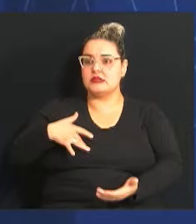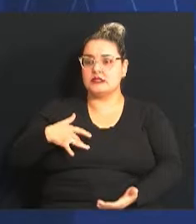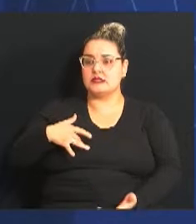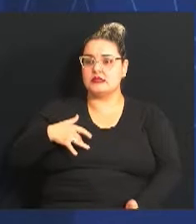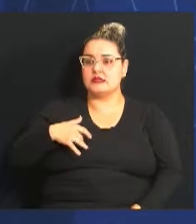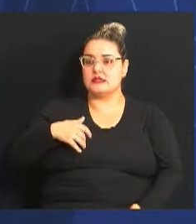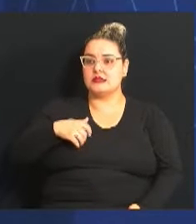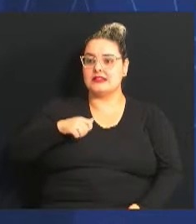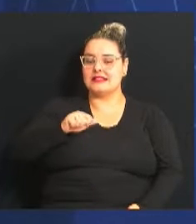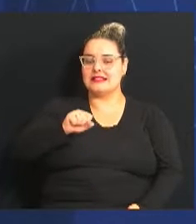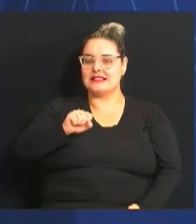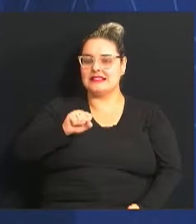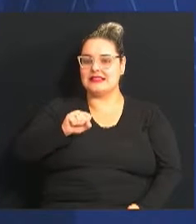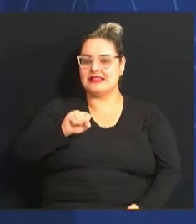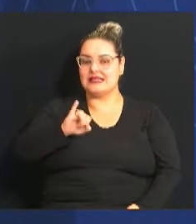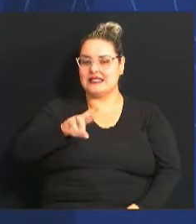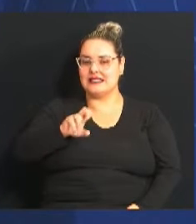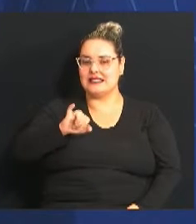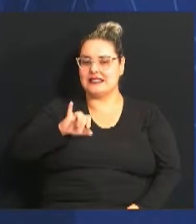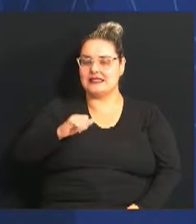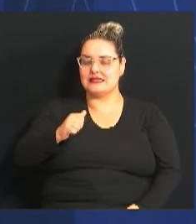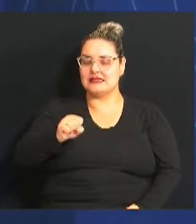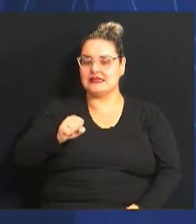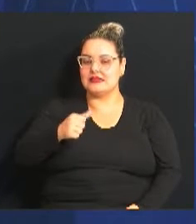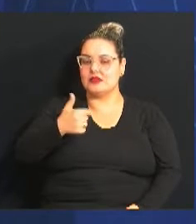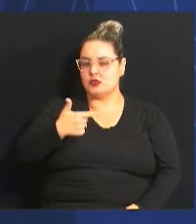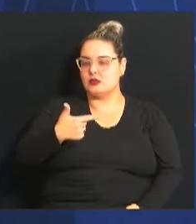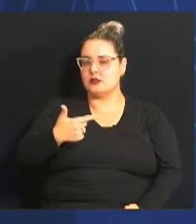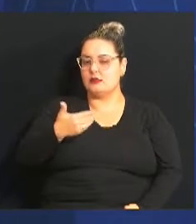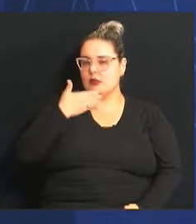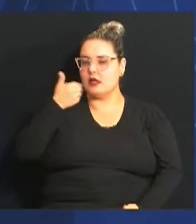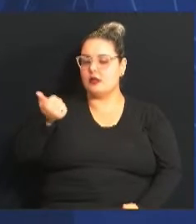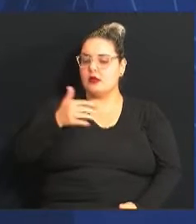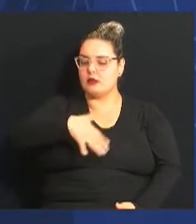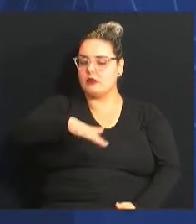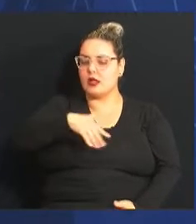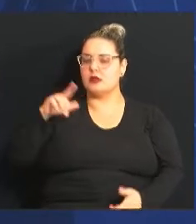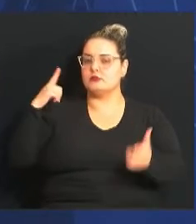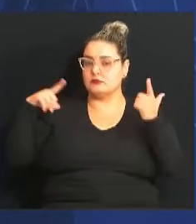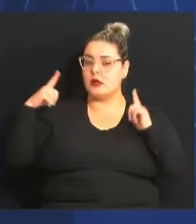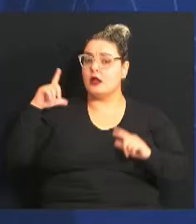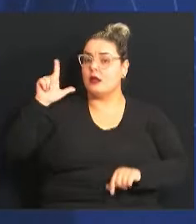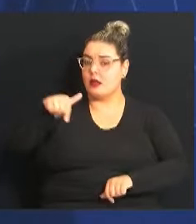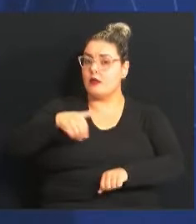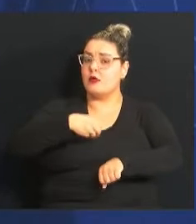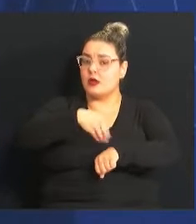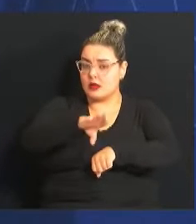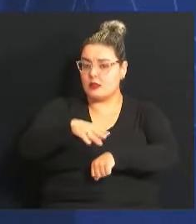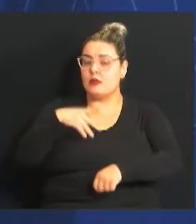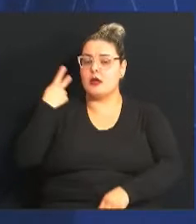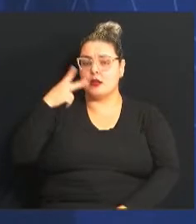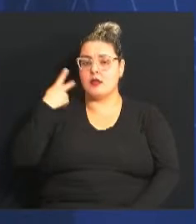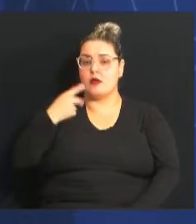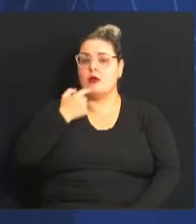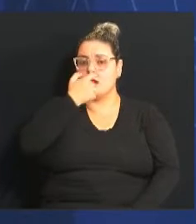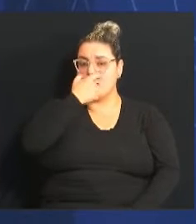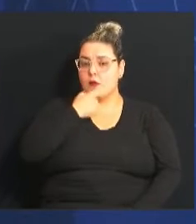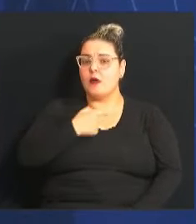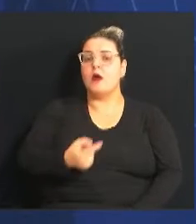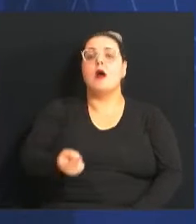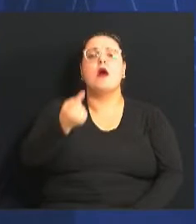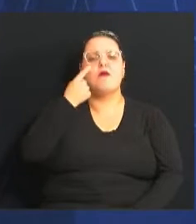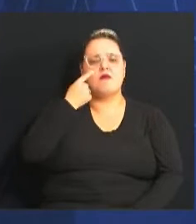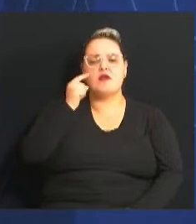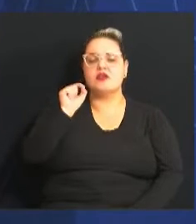estão sendo realizadas em uma área de lazer após indicação realizada pelo vereador Marrom Cunha.